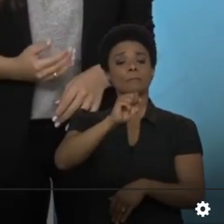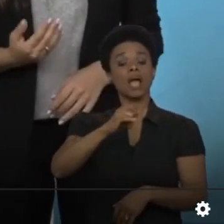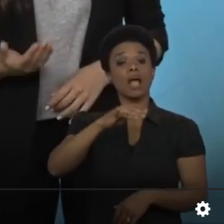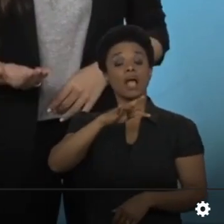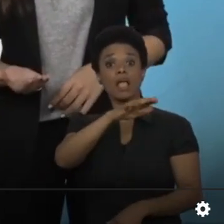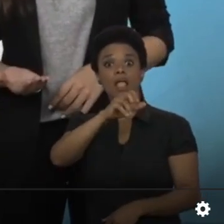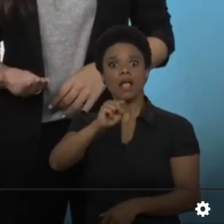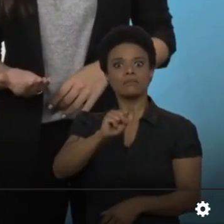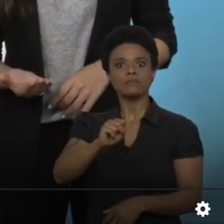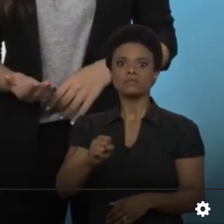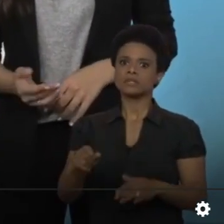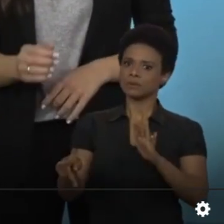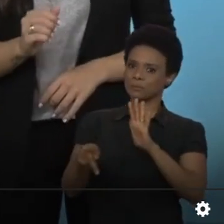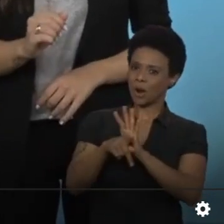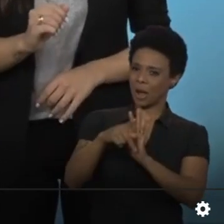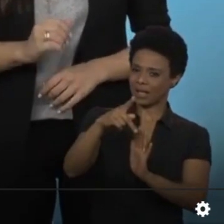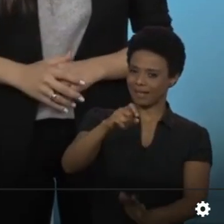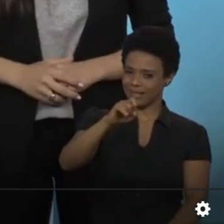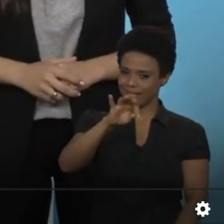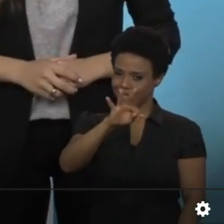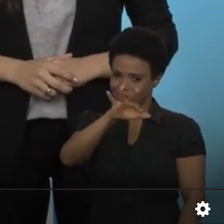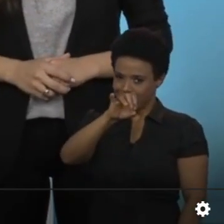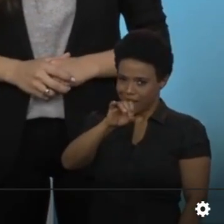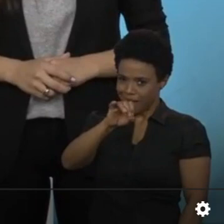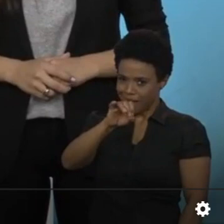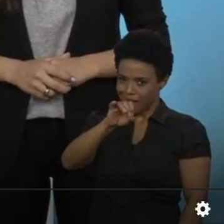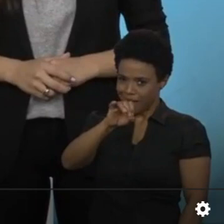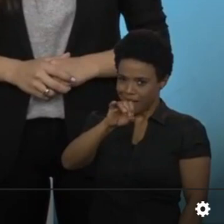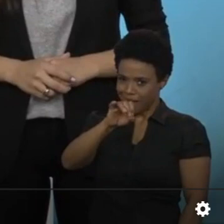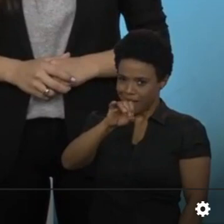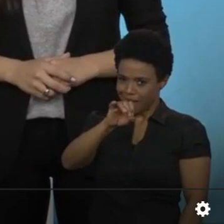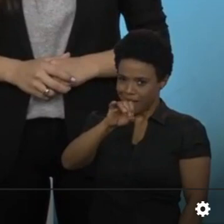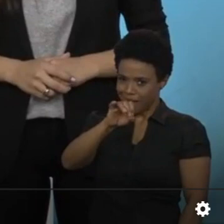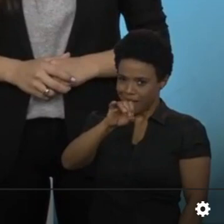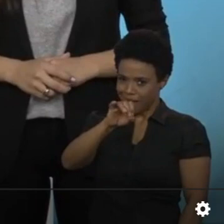E, como parte do seu estágio, você será responsável